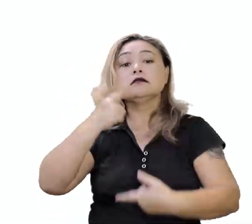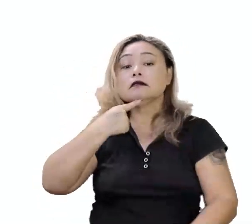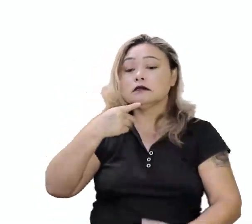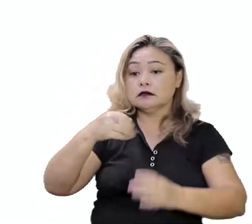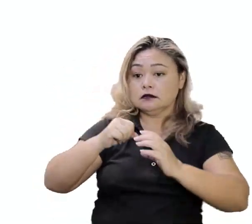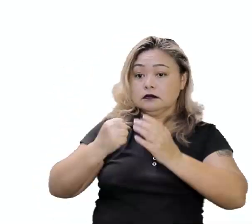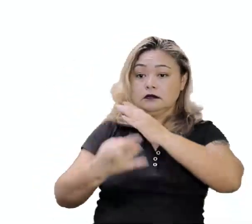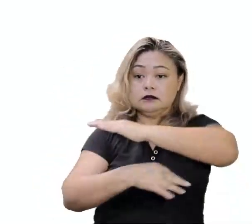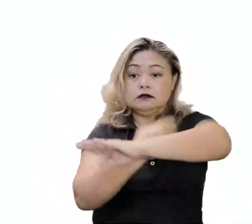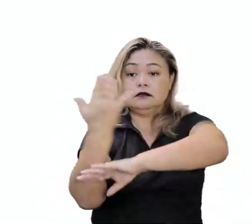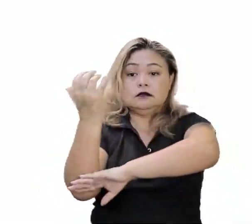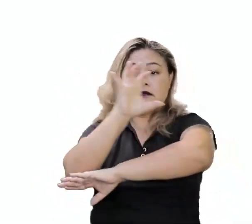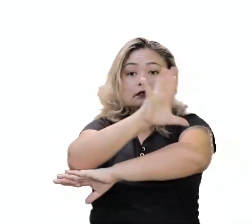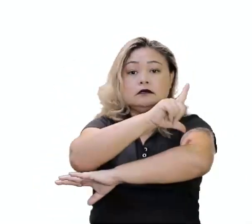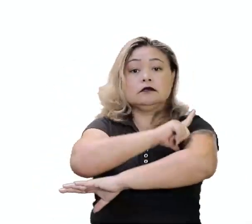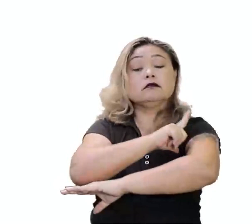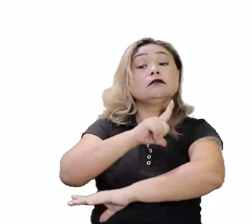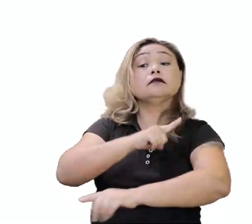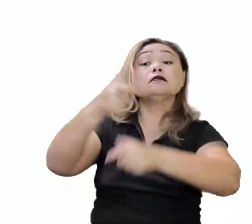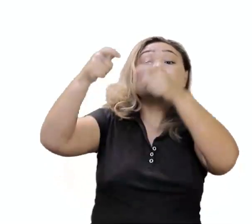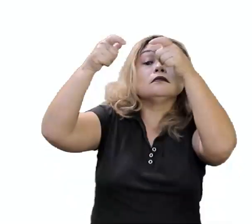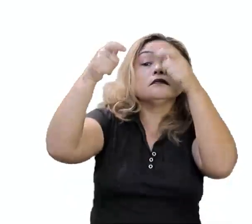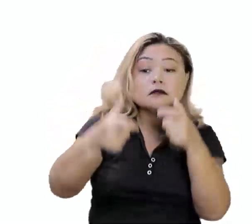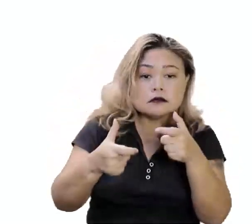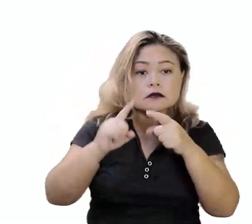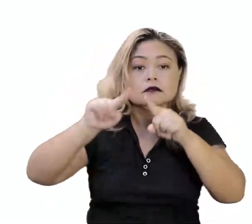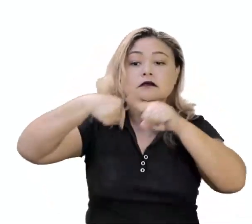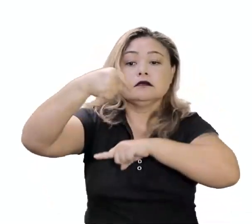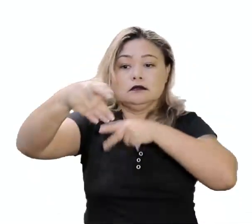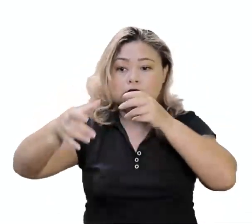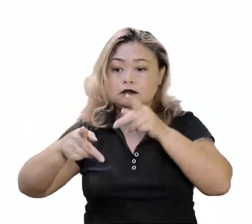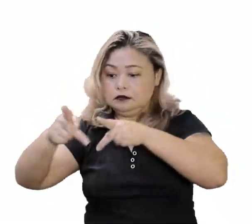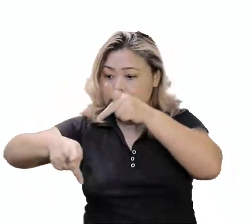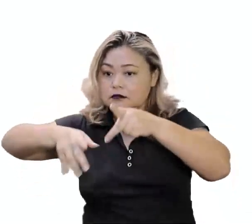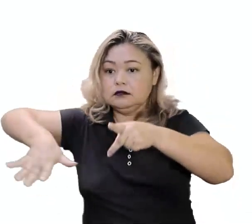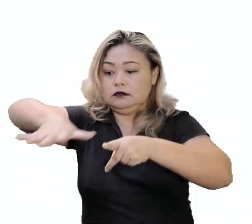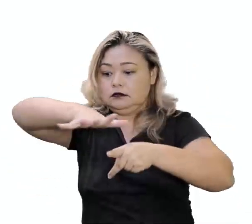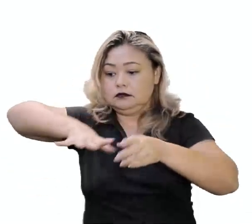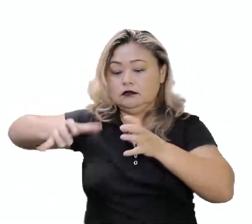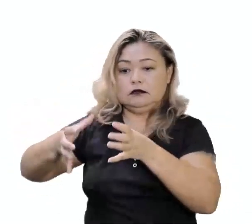que os ecossistemas estão localizados após a população,